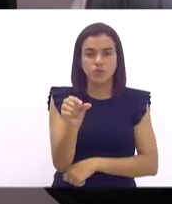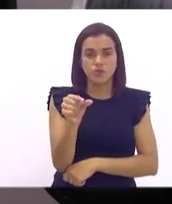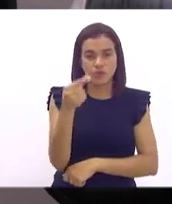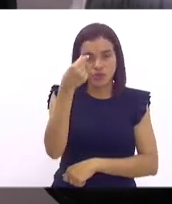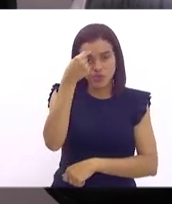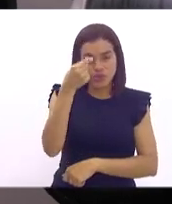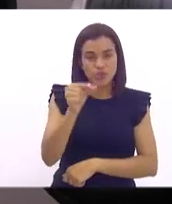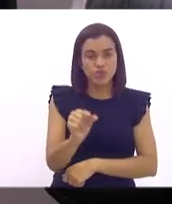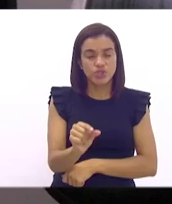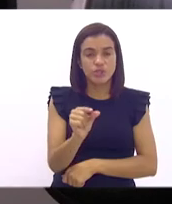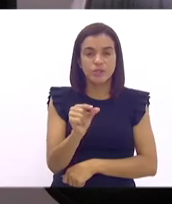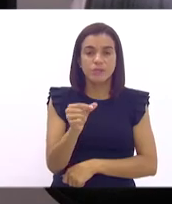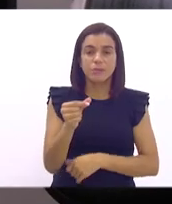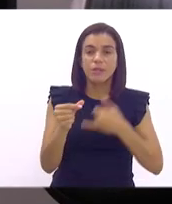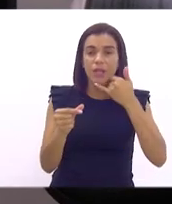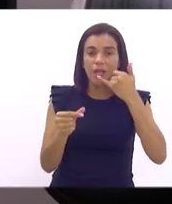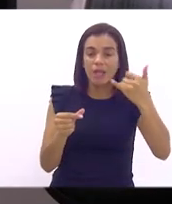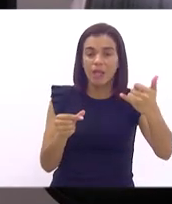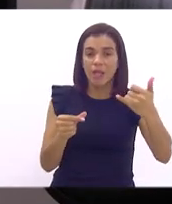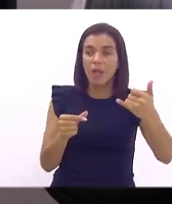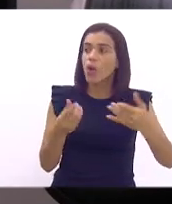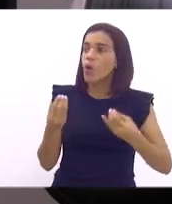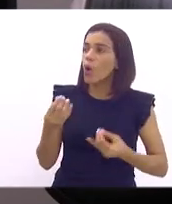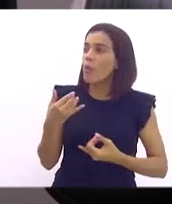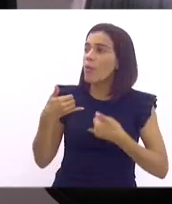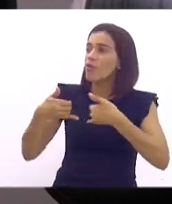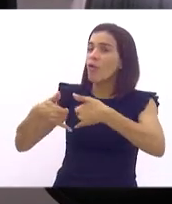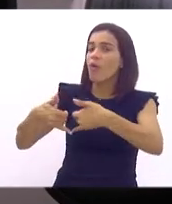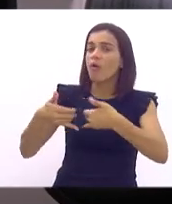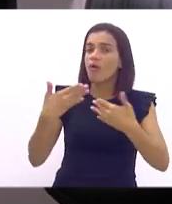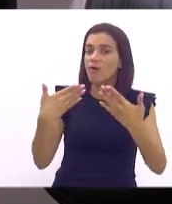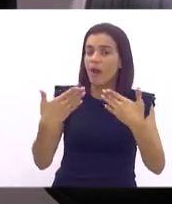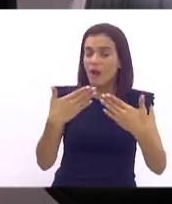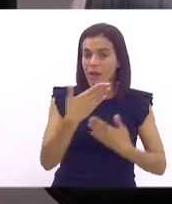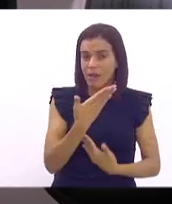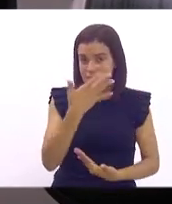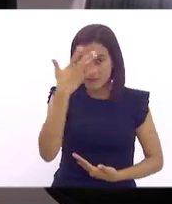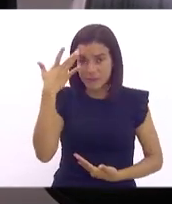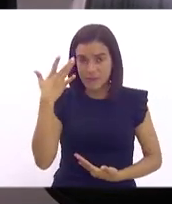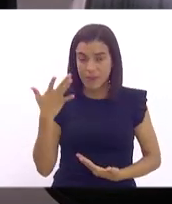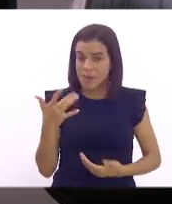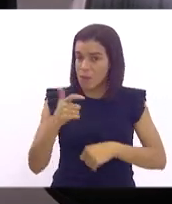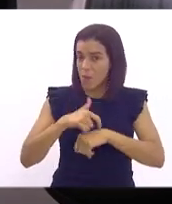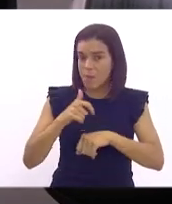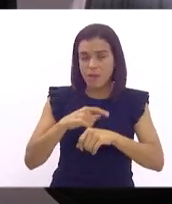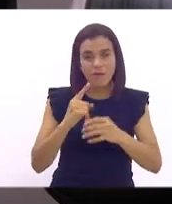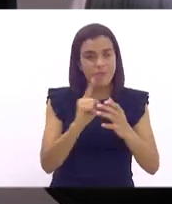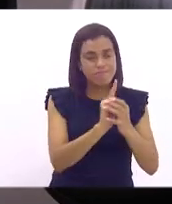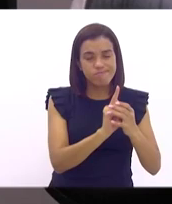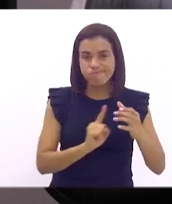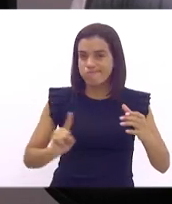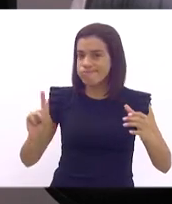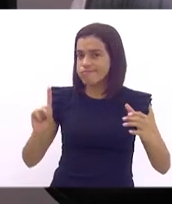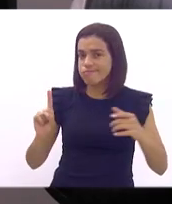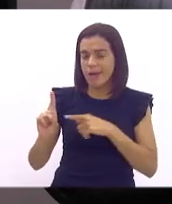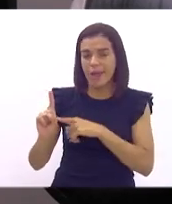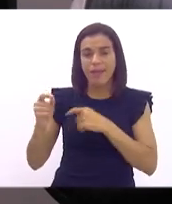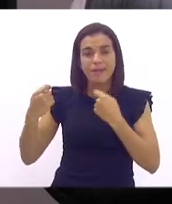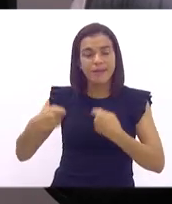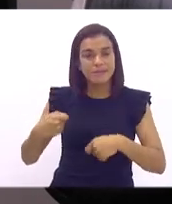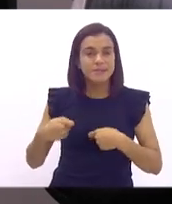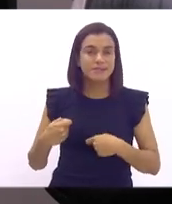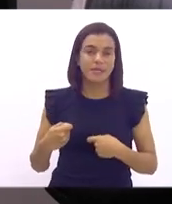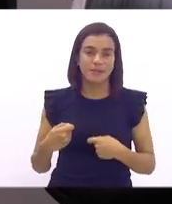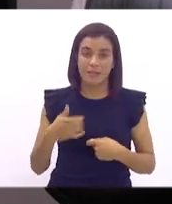como eu vou falar com as pessoas? Elas não vão saber. Nesse momento, você vai se isolar. E as pessoas não